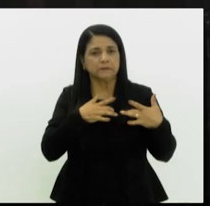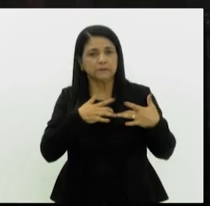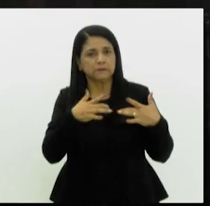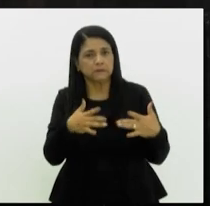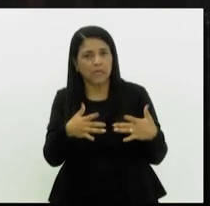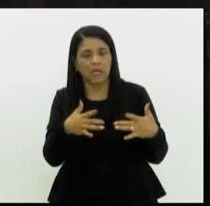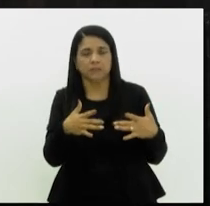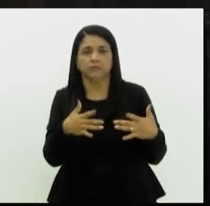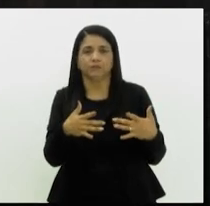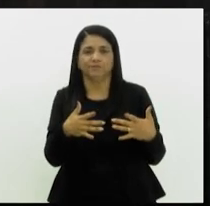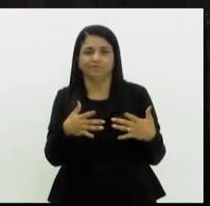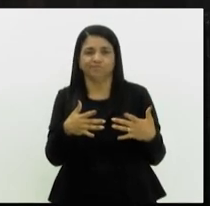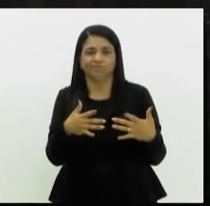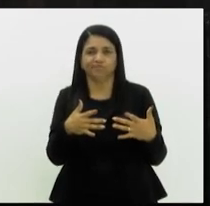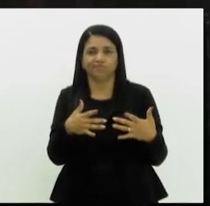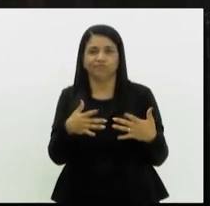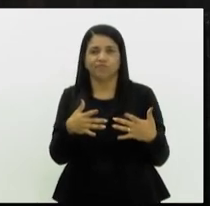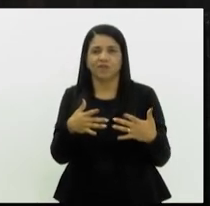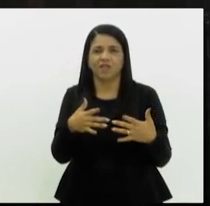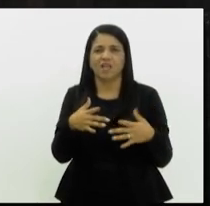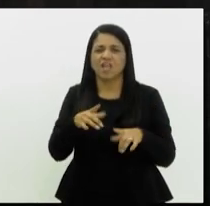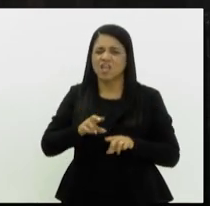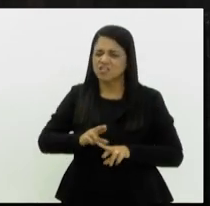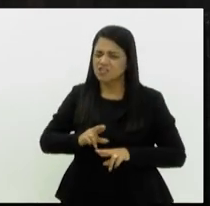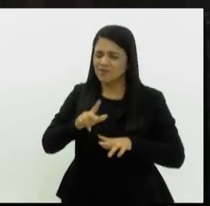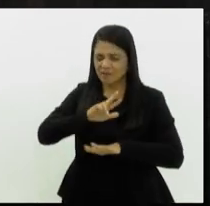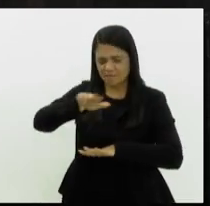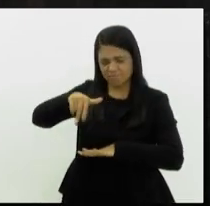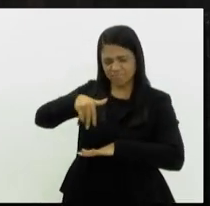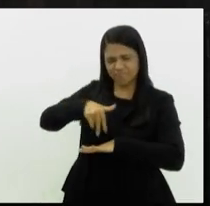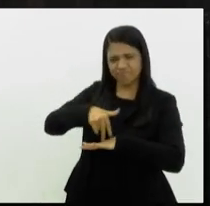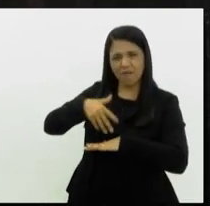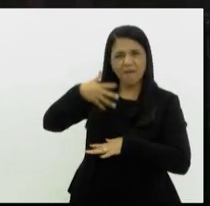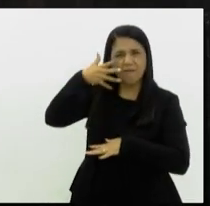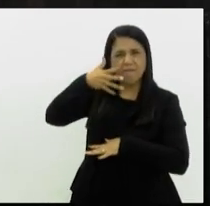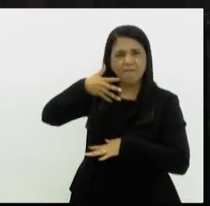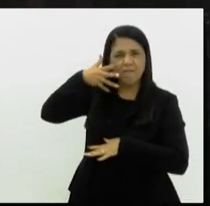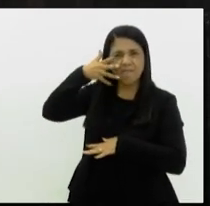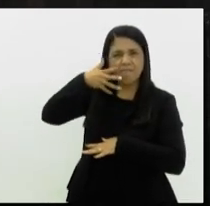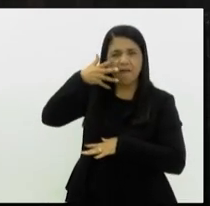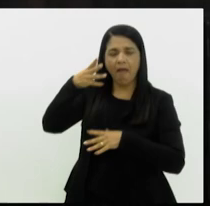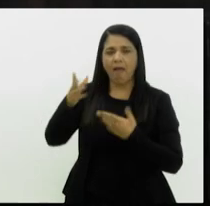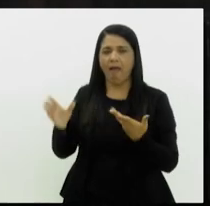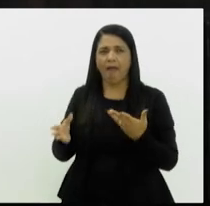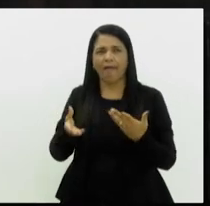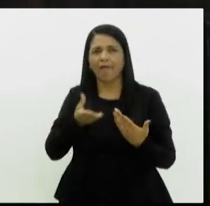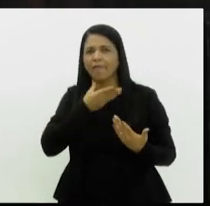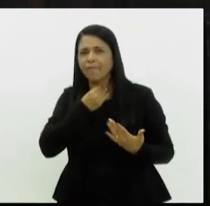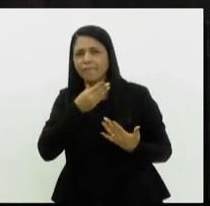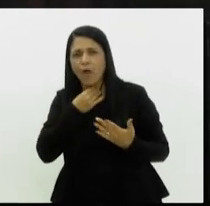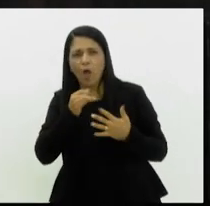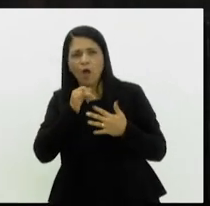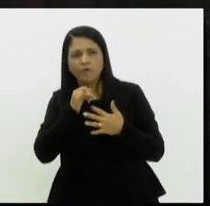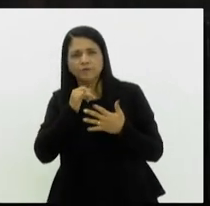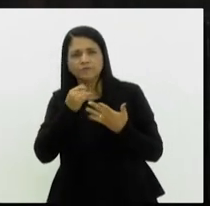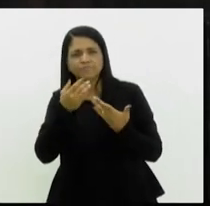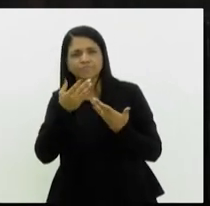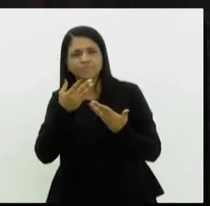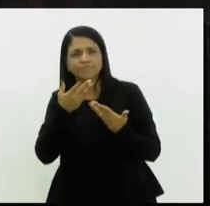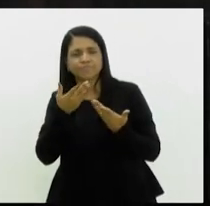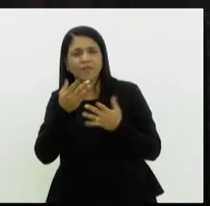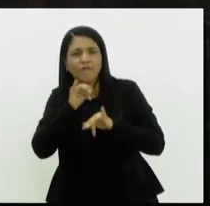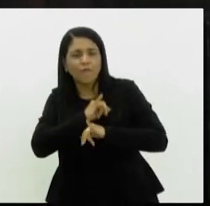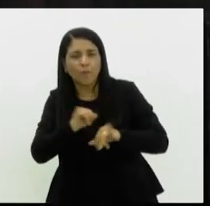completa. Diferente daqueles que vêm aqui e fazem um discurso negacionista, que produzem fake news, como são os